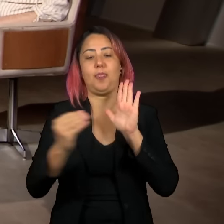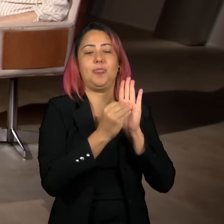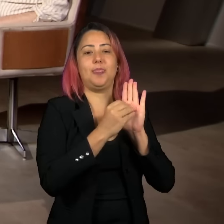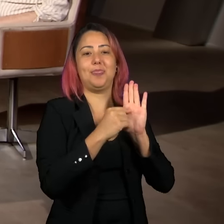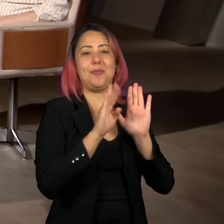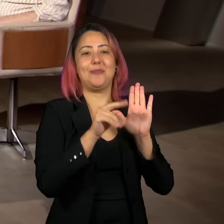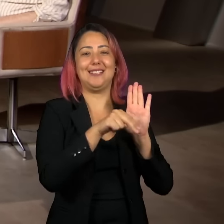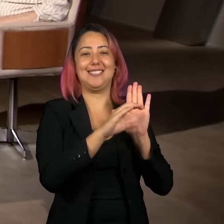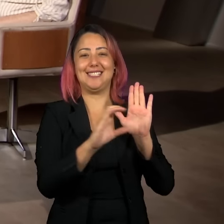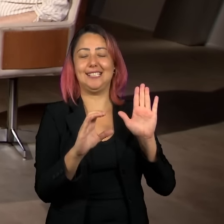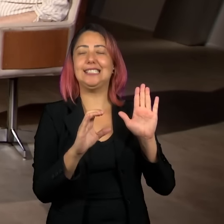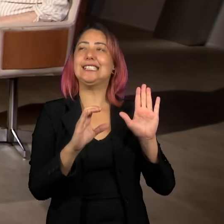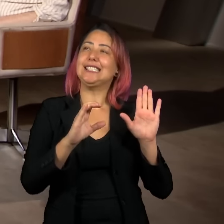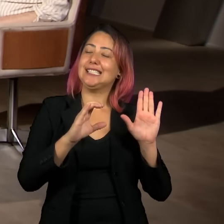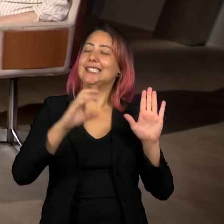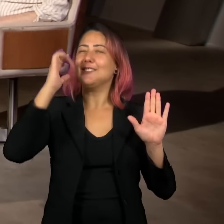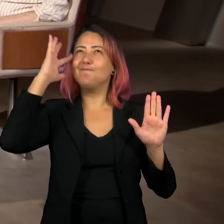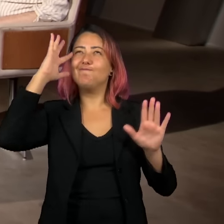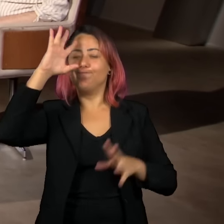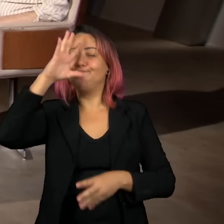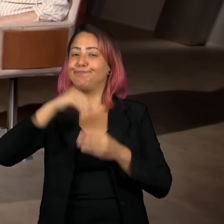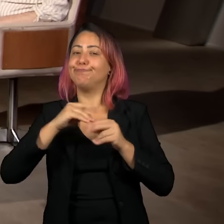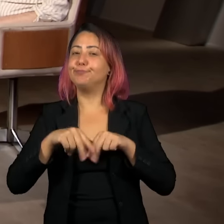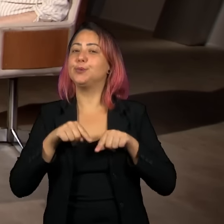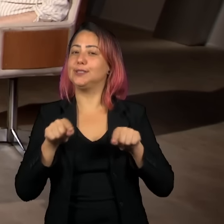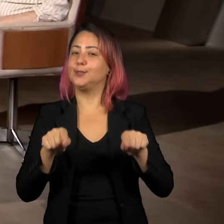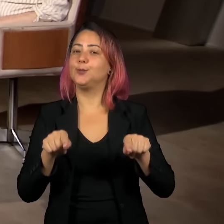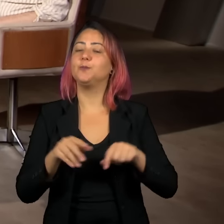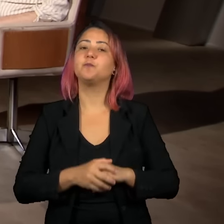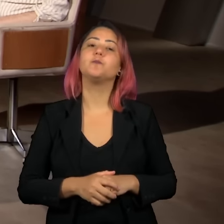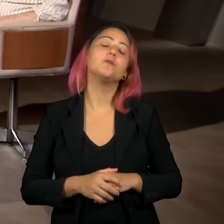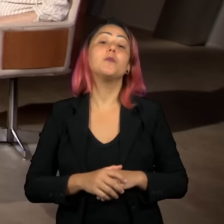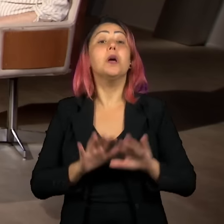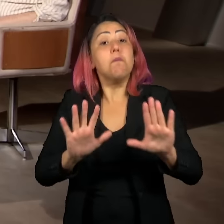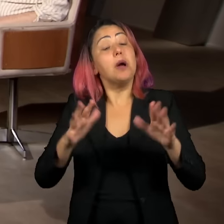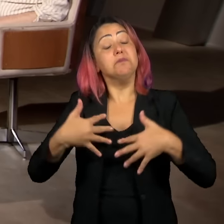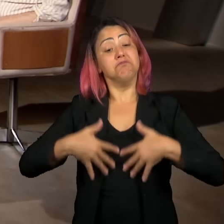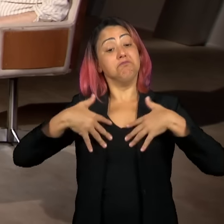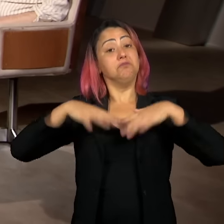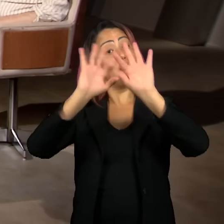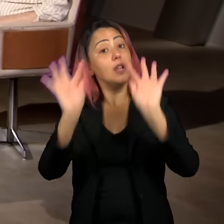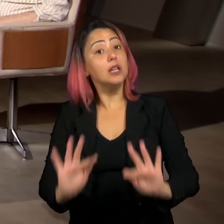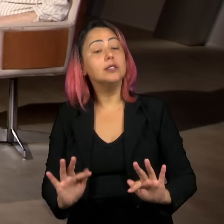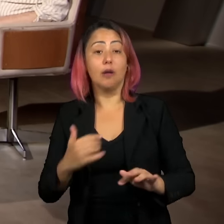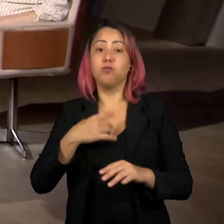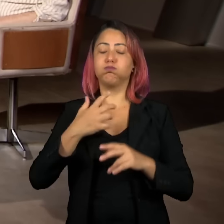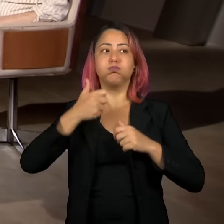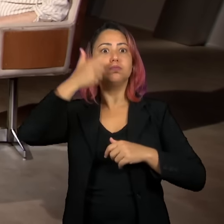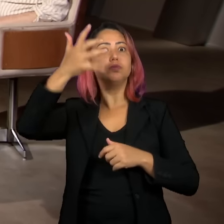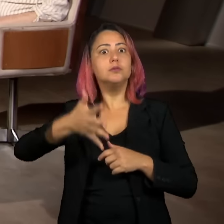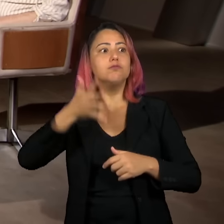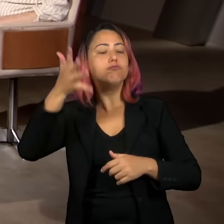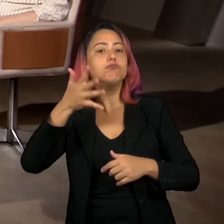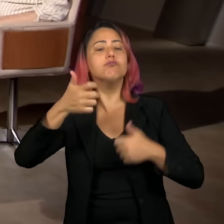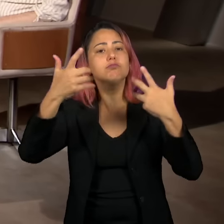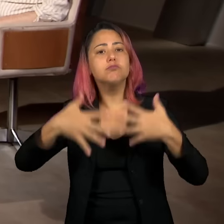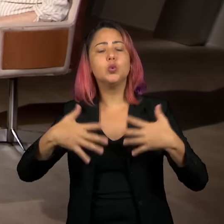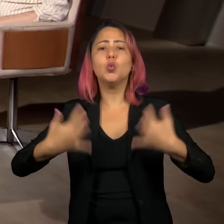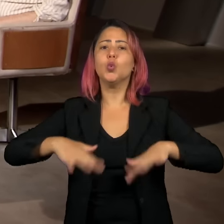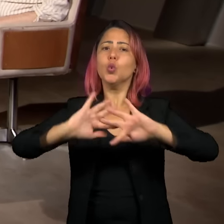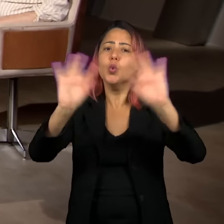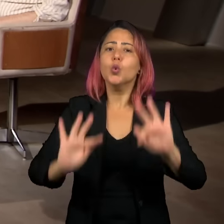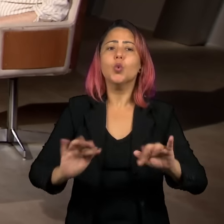workshop inclusive Que você participou né lá com os professores falou Olha gente tô muito feliz de ver muitos professores aqui né então que bom que agora vocês